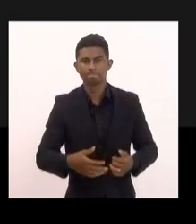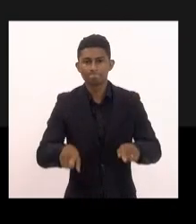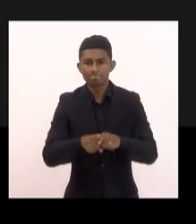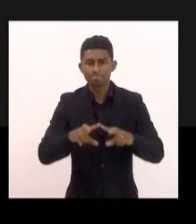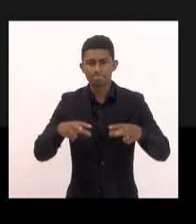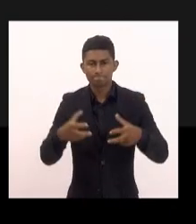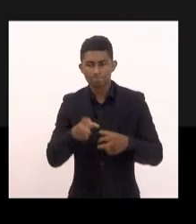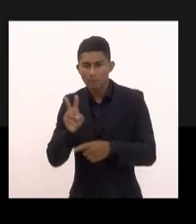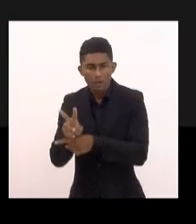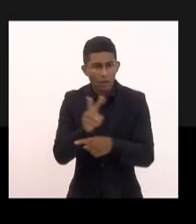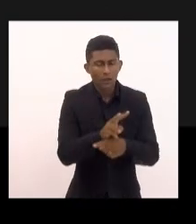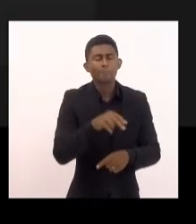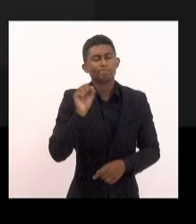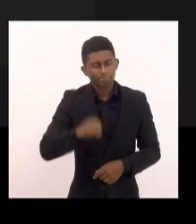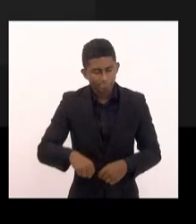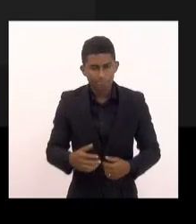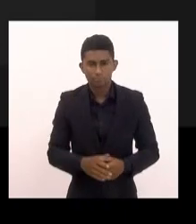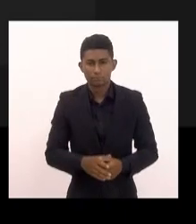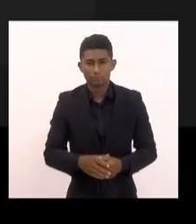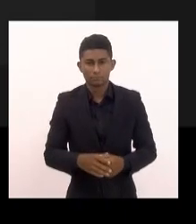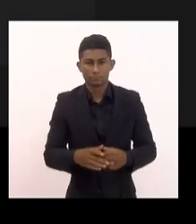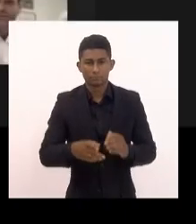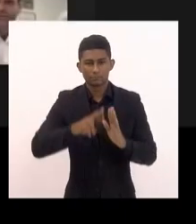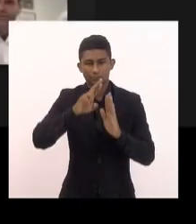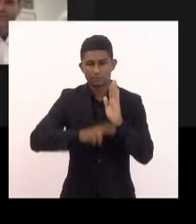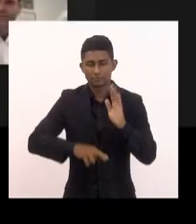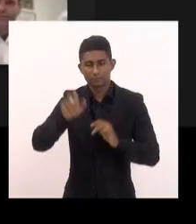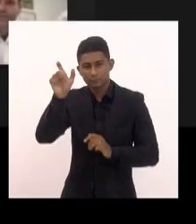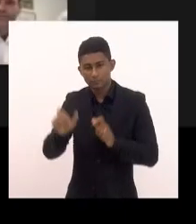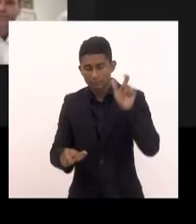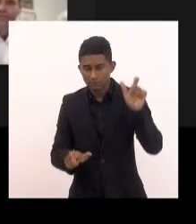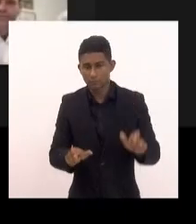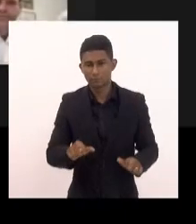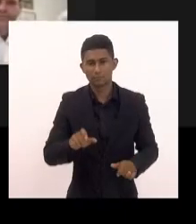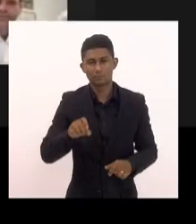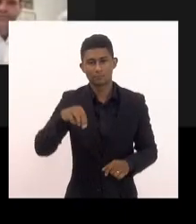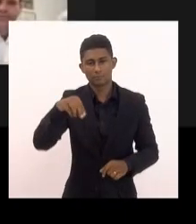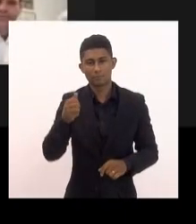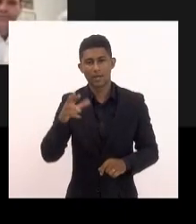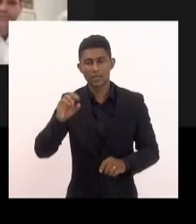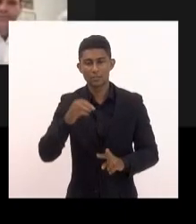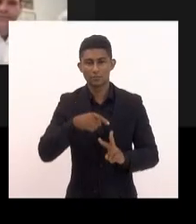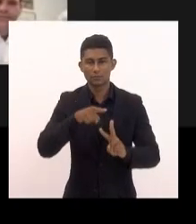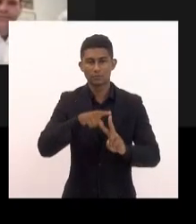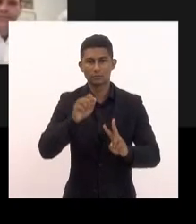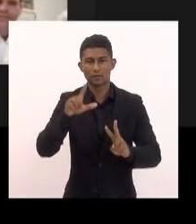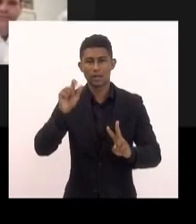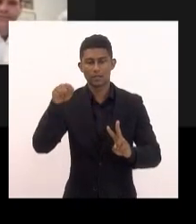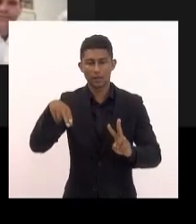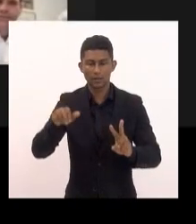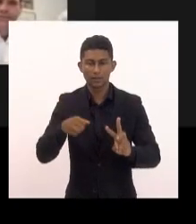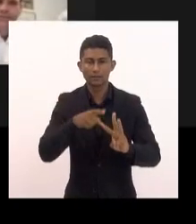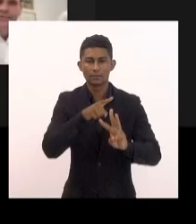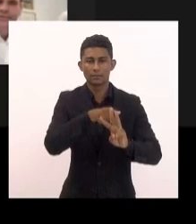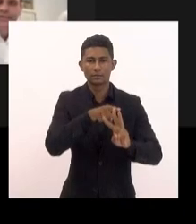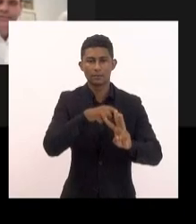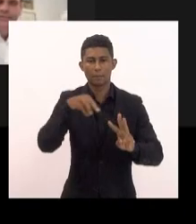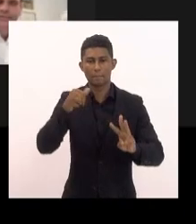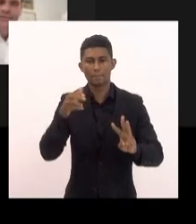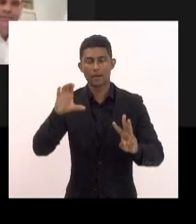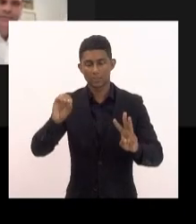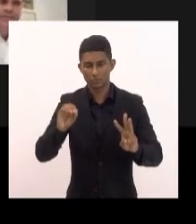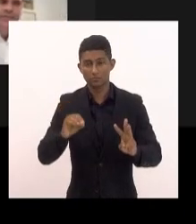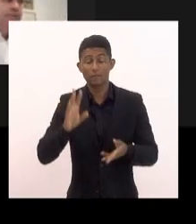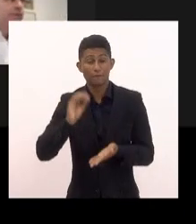e Controle, favorável. Relatores, deputado Márcio Pacheco, Rosenberg Reis, Valdeque Carneiro, Alana Passos e Márcio Pacheco. Pendente de pareceres